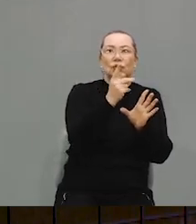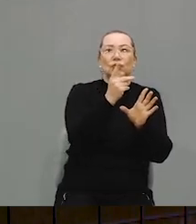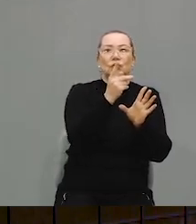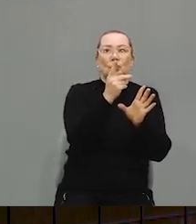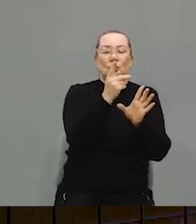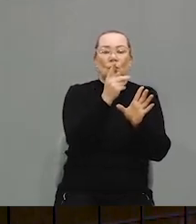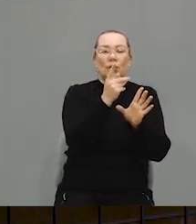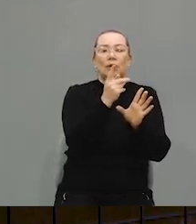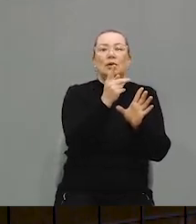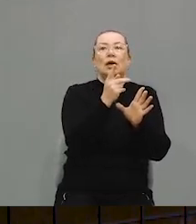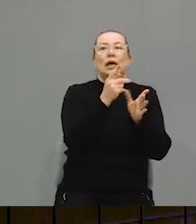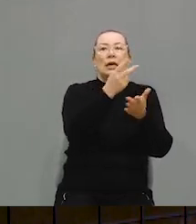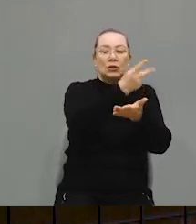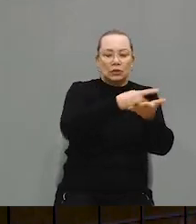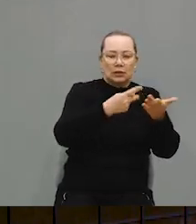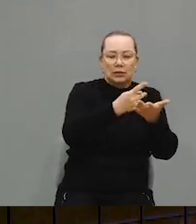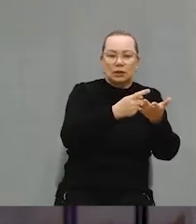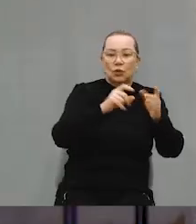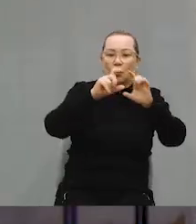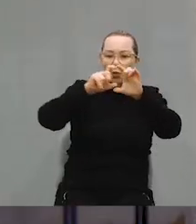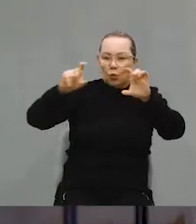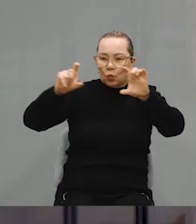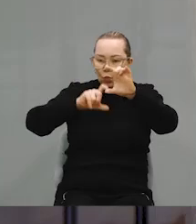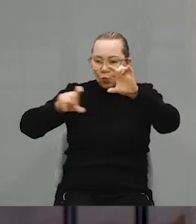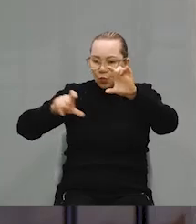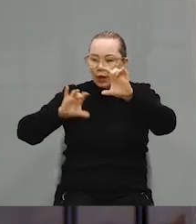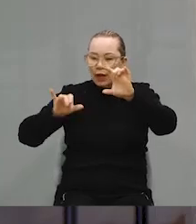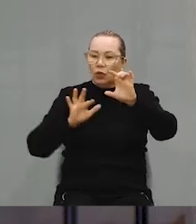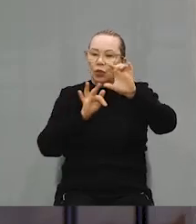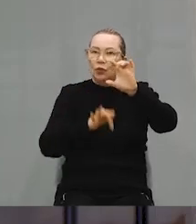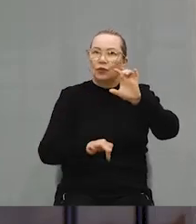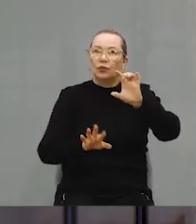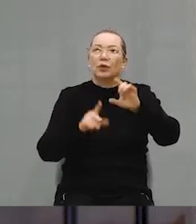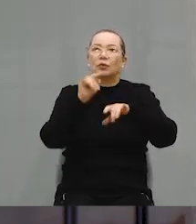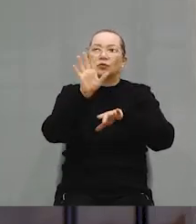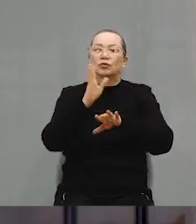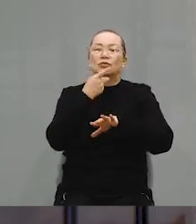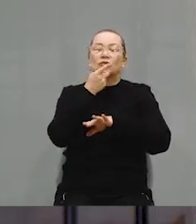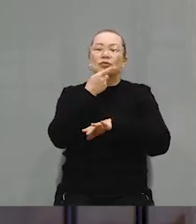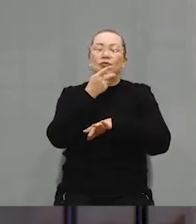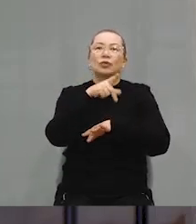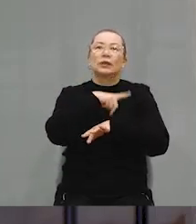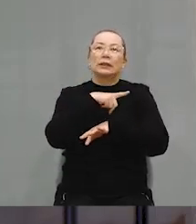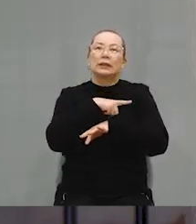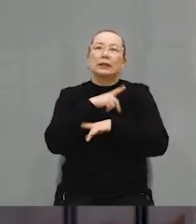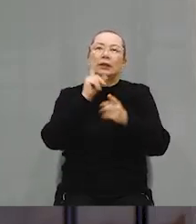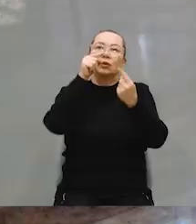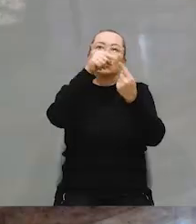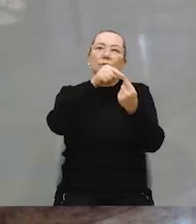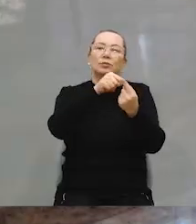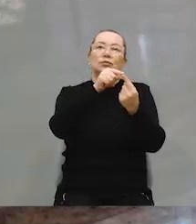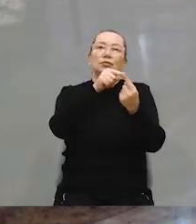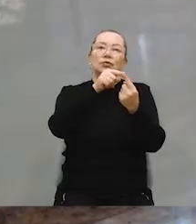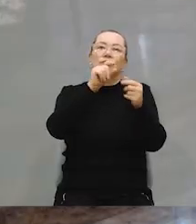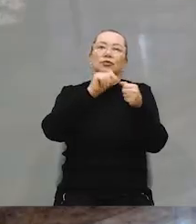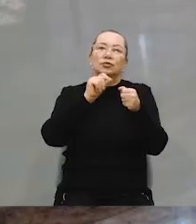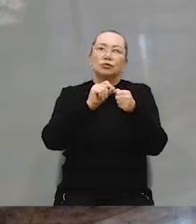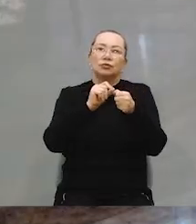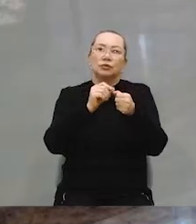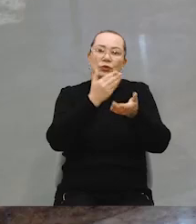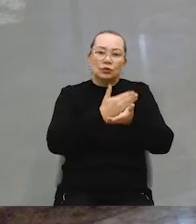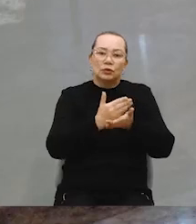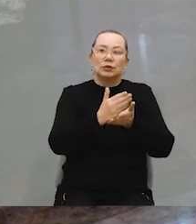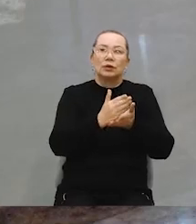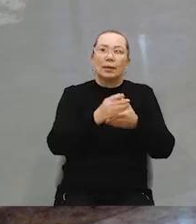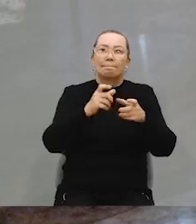para o final. Tá? E tu já me antecipaste que tens a pretensão de lançar uma